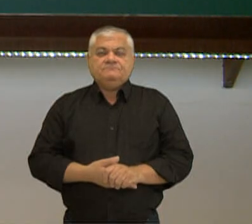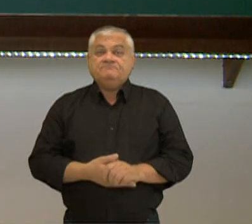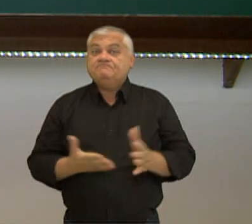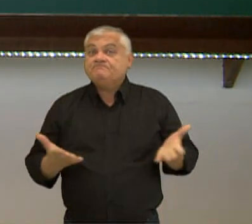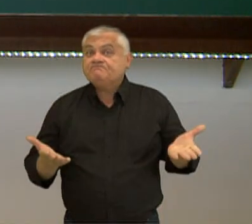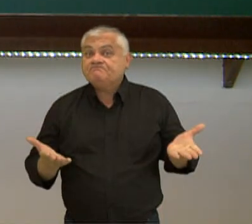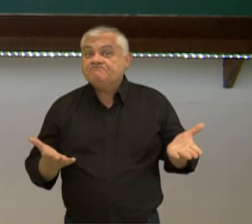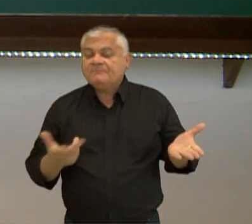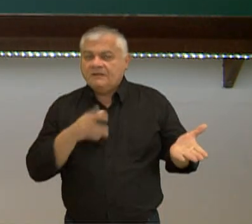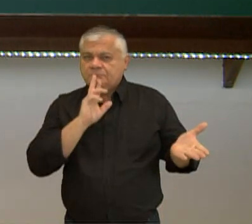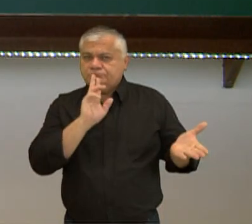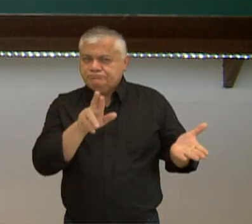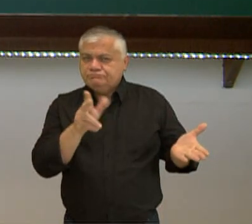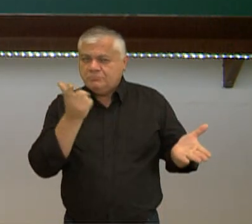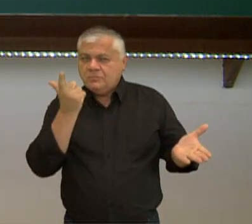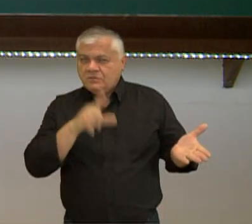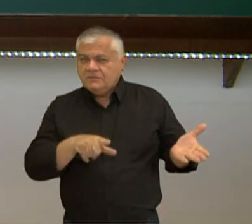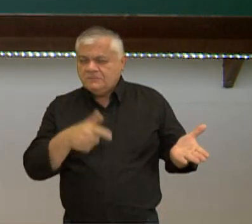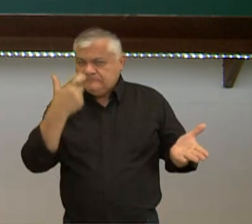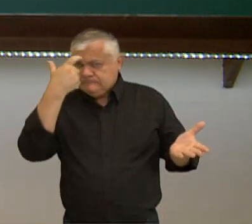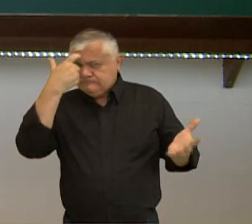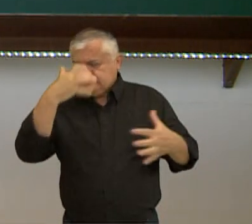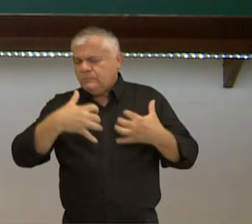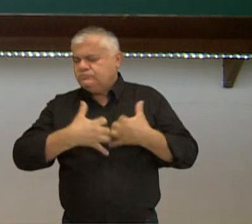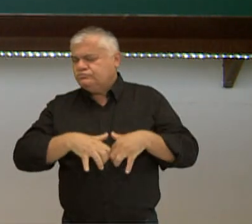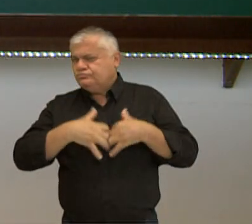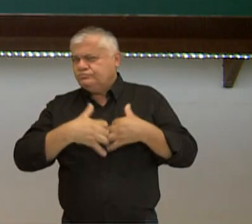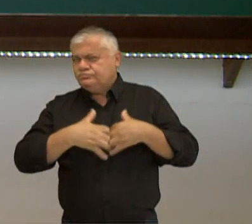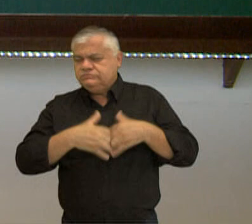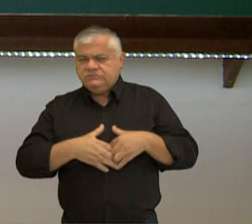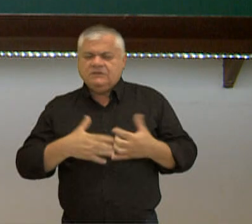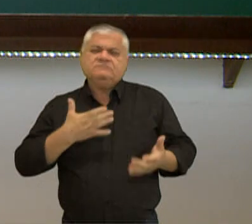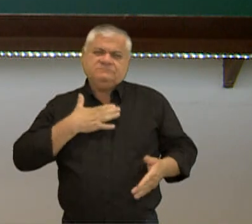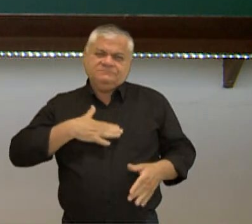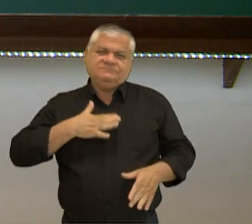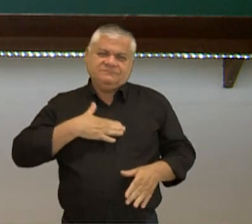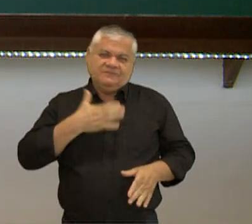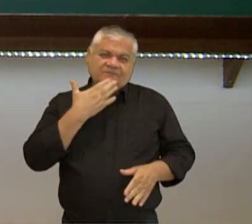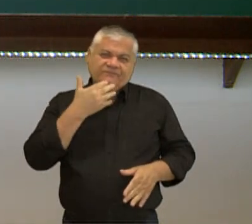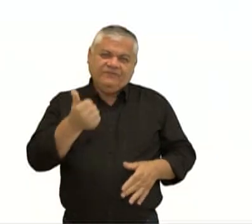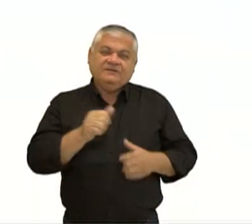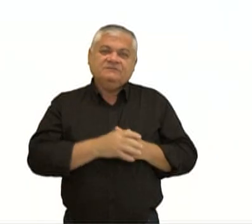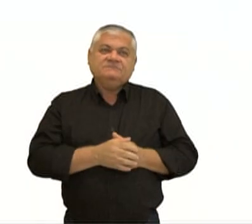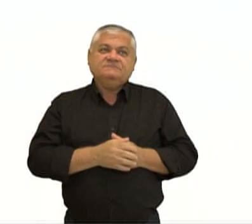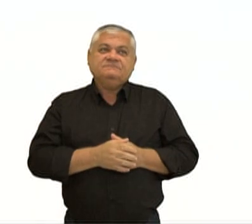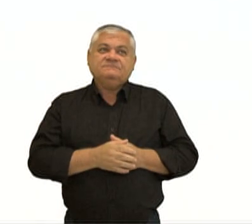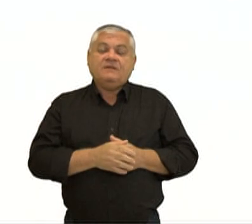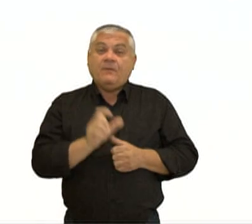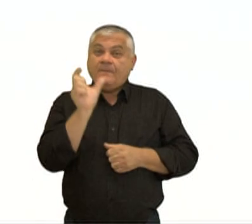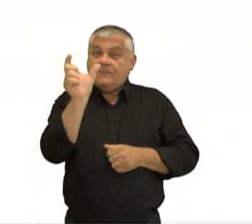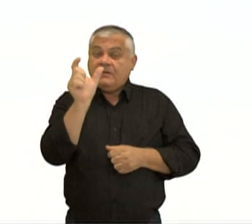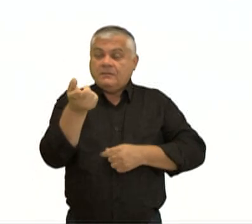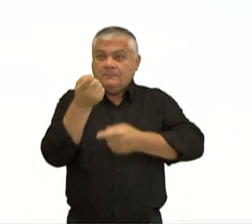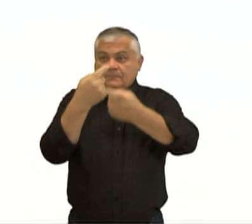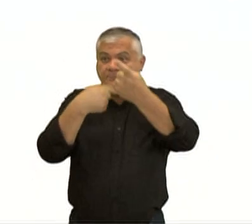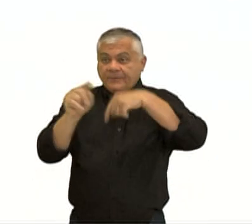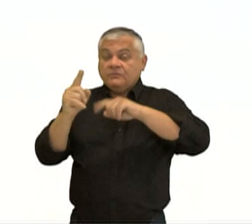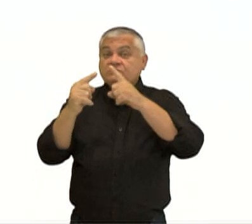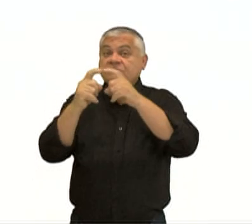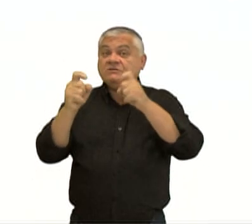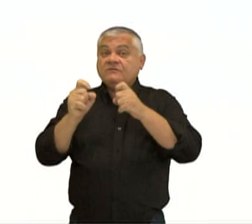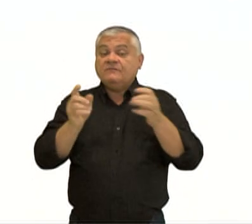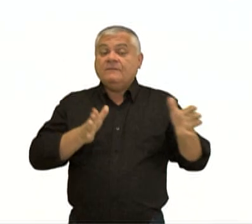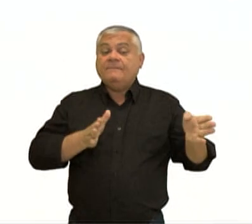E aí, responderam essa? Pensaram? Tranquilo, né? Então, o termo revolução científica diz respeito ao período